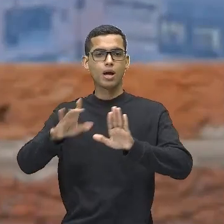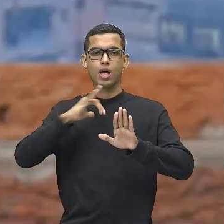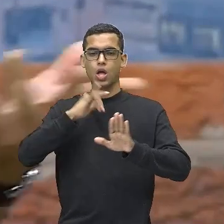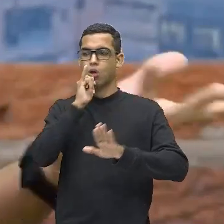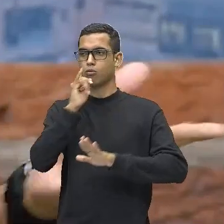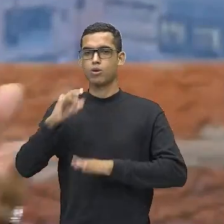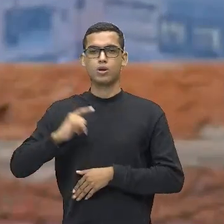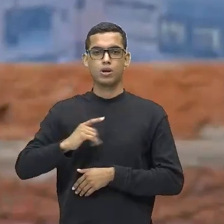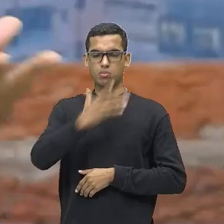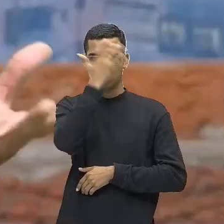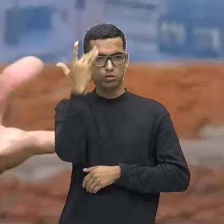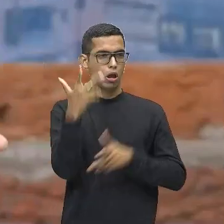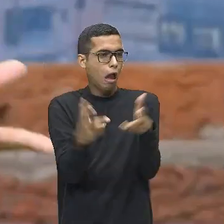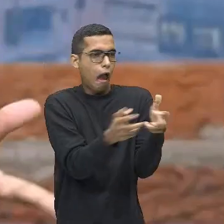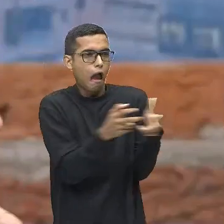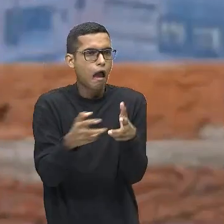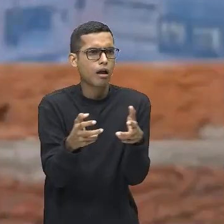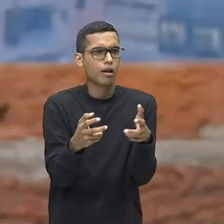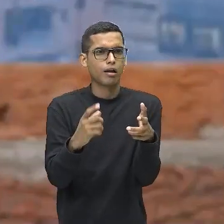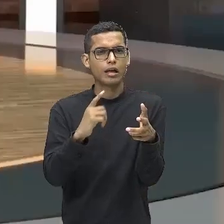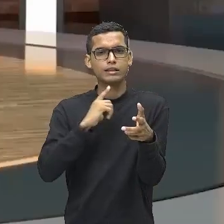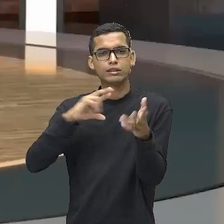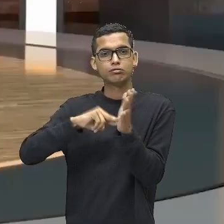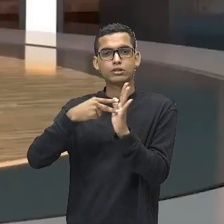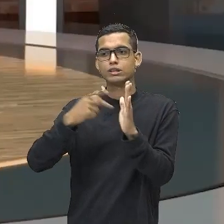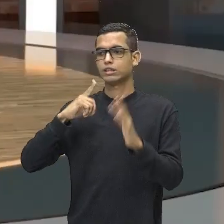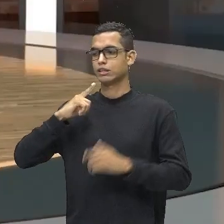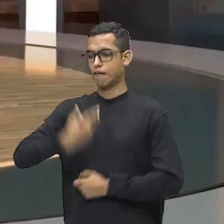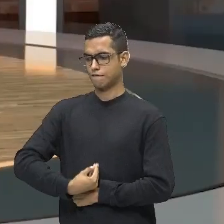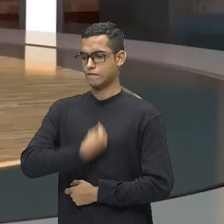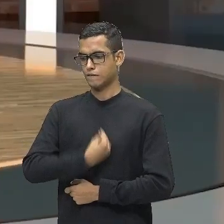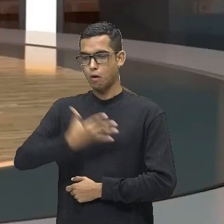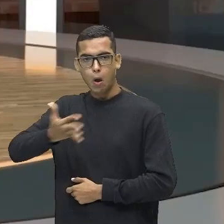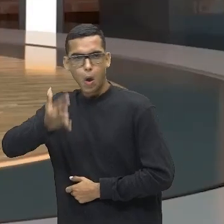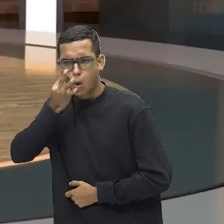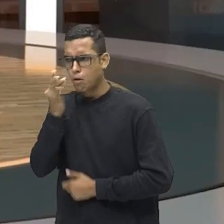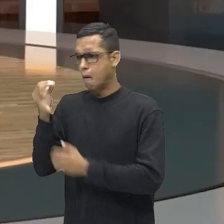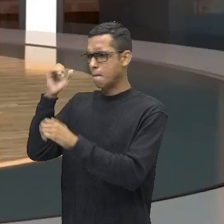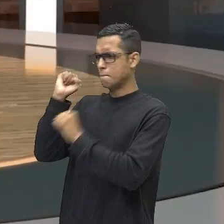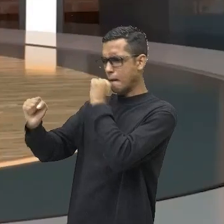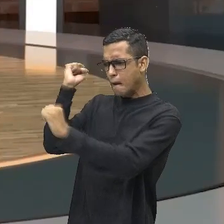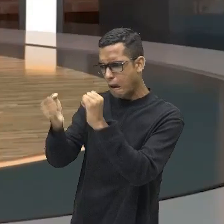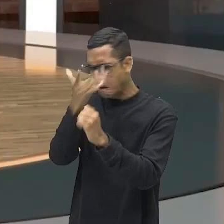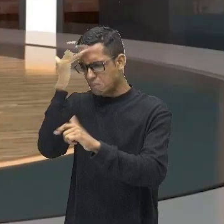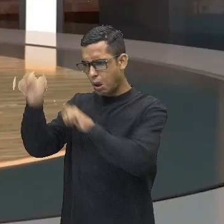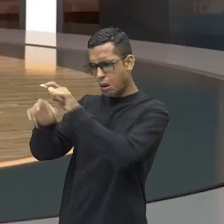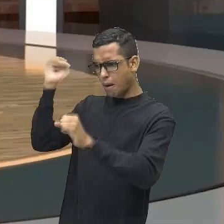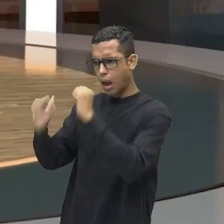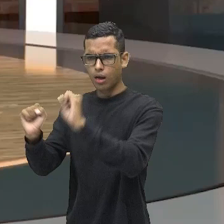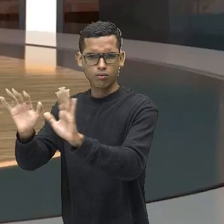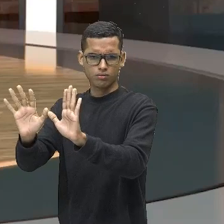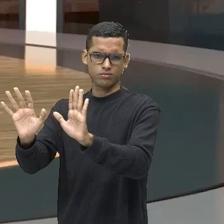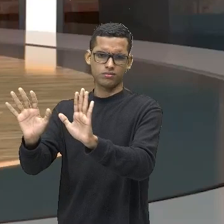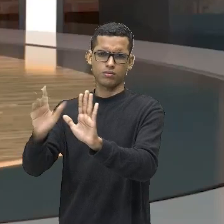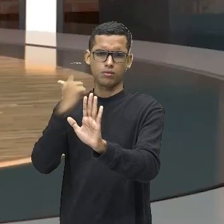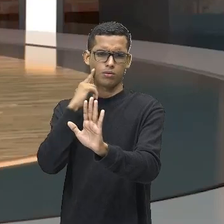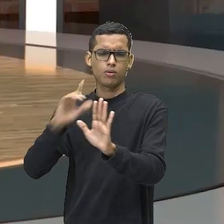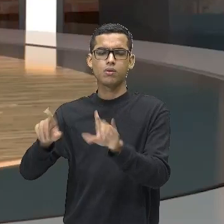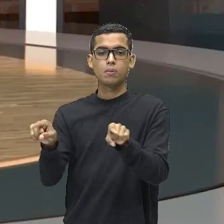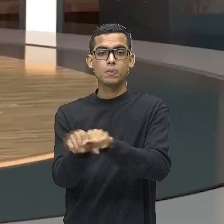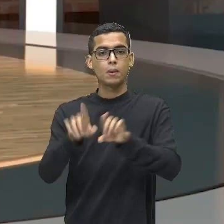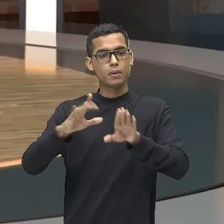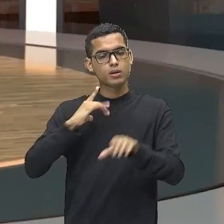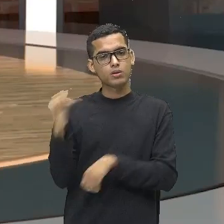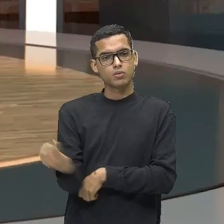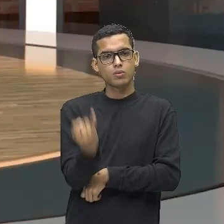aí agredindo as pessoas ou matando alguém, né? Eu concordo, sim, que nós devemos proteger as nossas crianças, mas também é importante